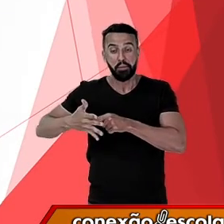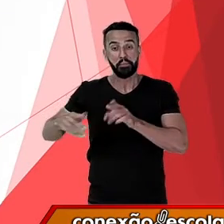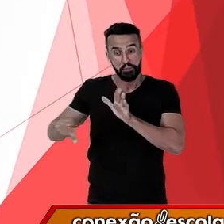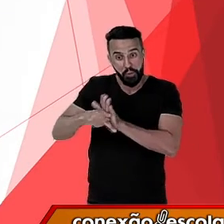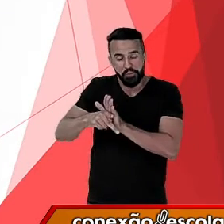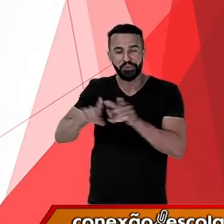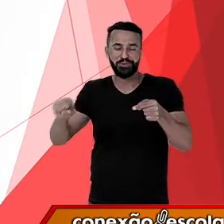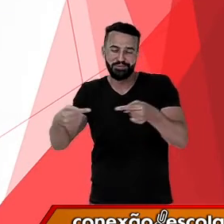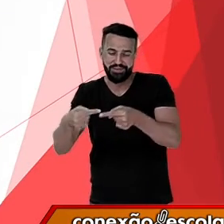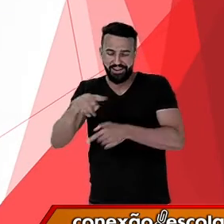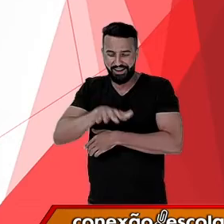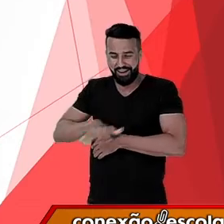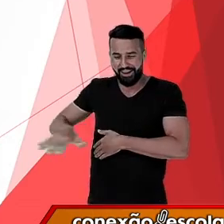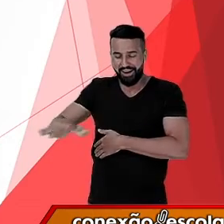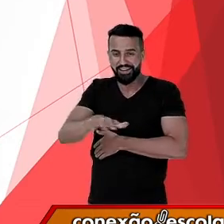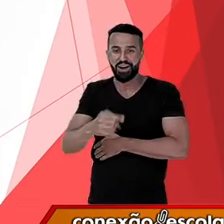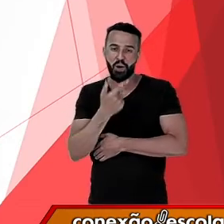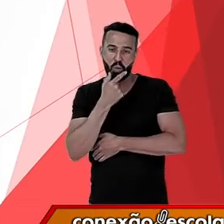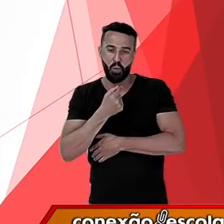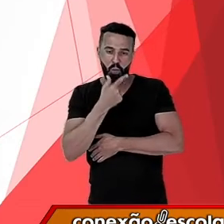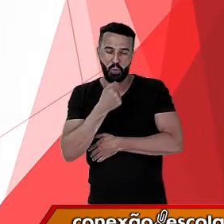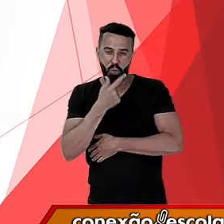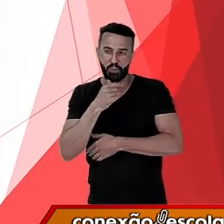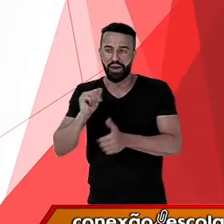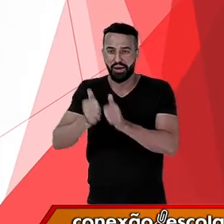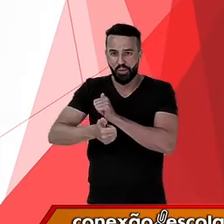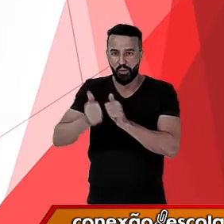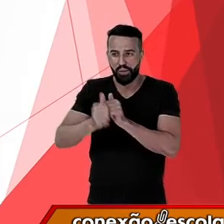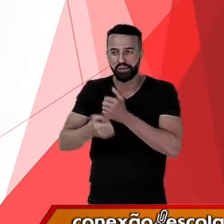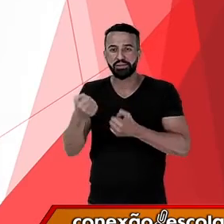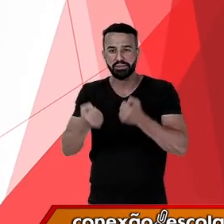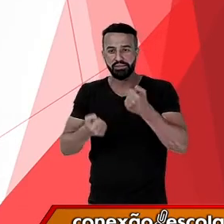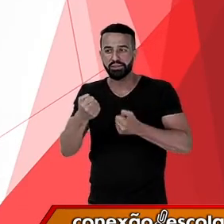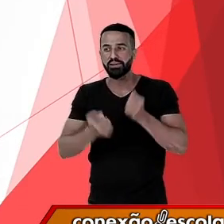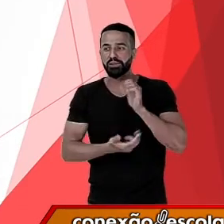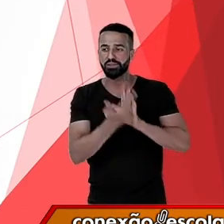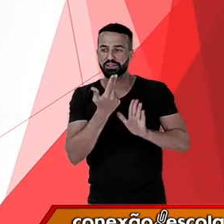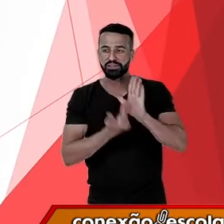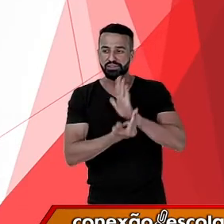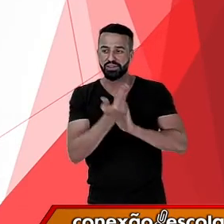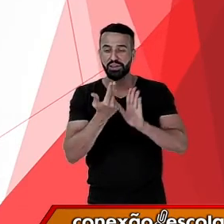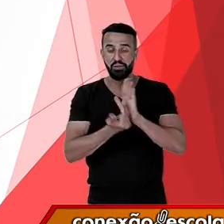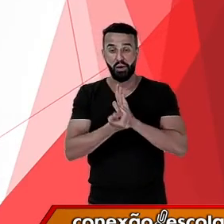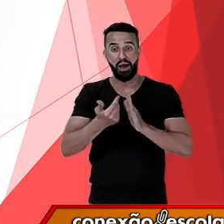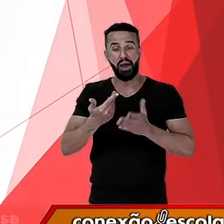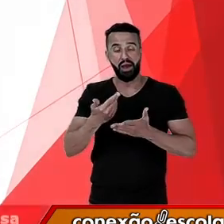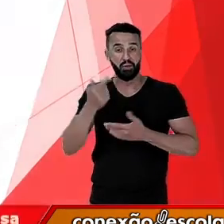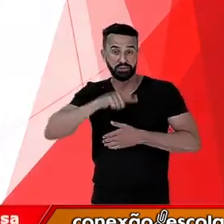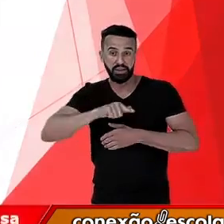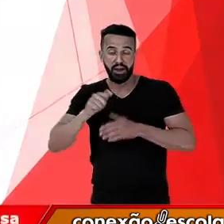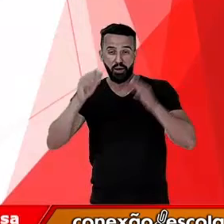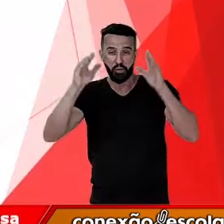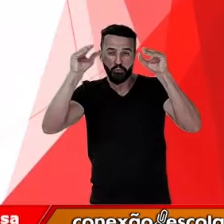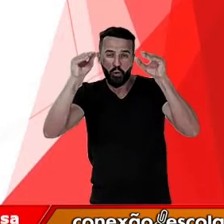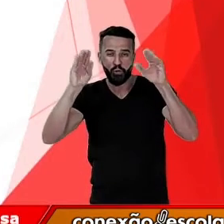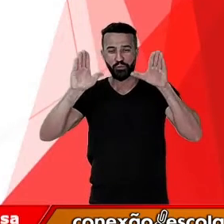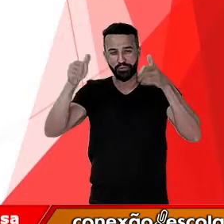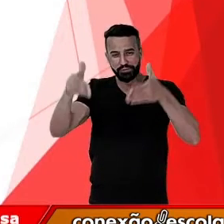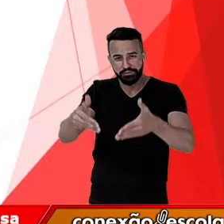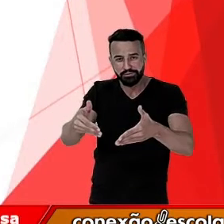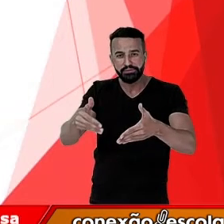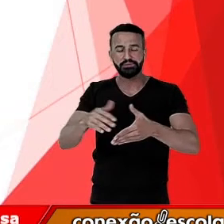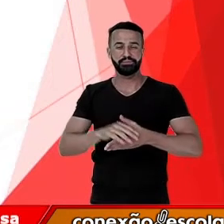o Senninha é um personagem que representa esse grande piloto. Olha essa outra tirinha para a gente encerrar a nossa